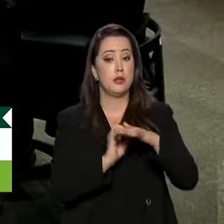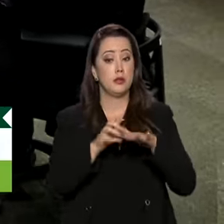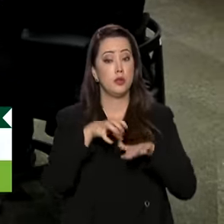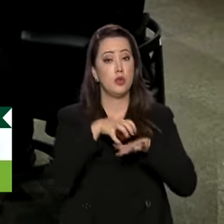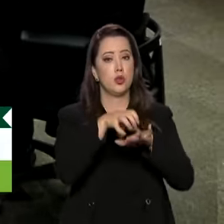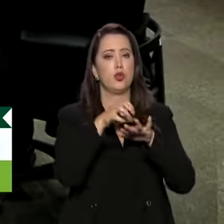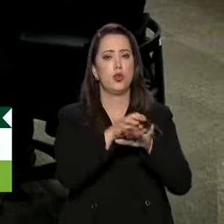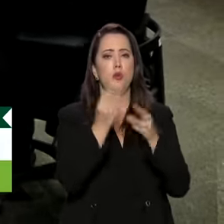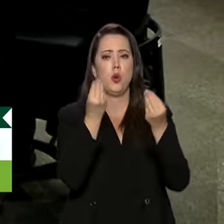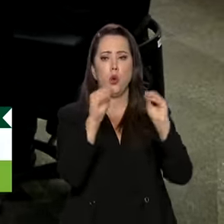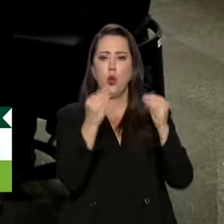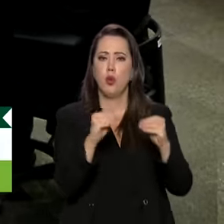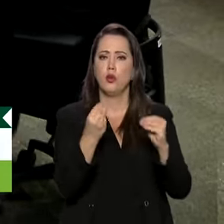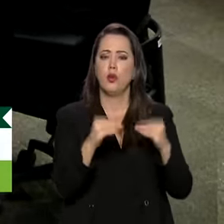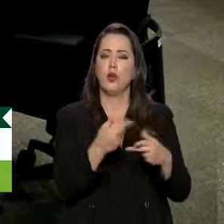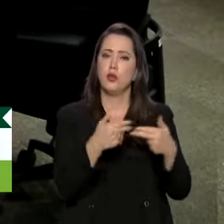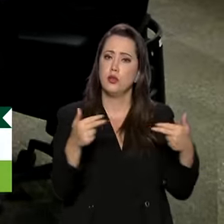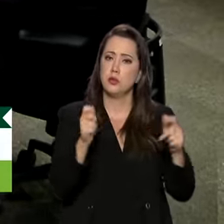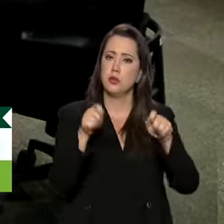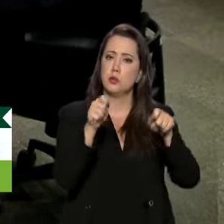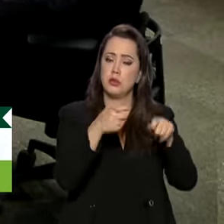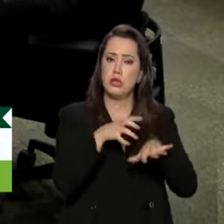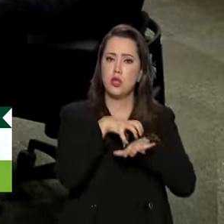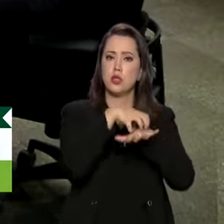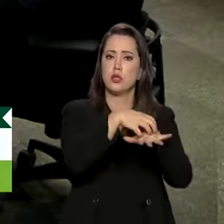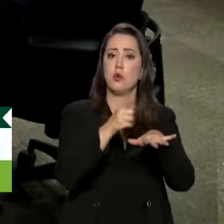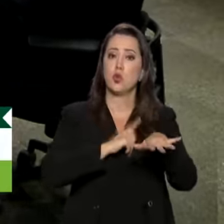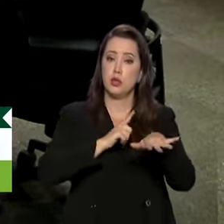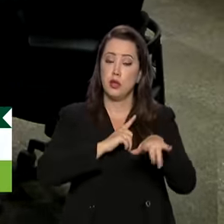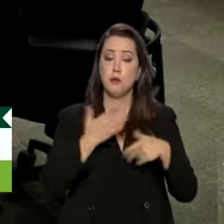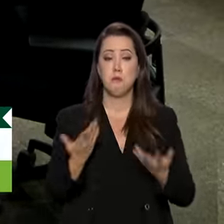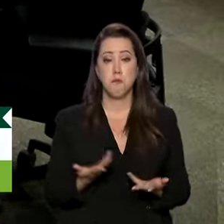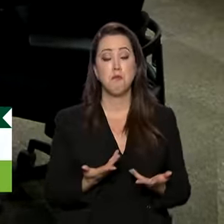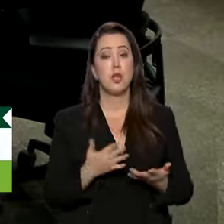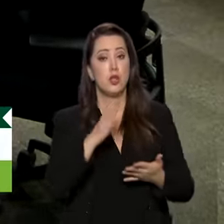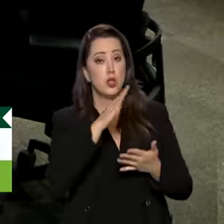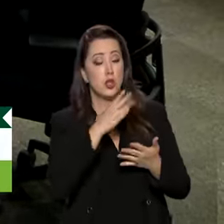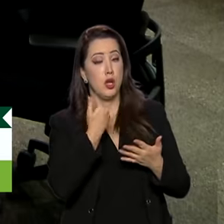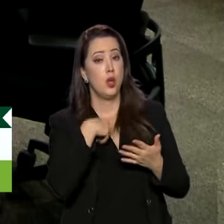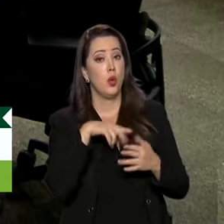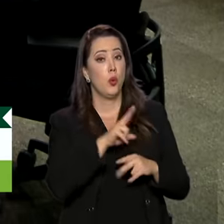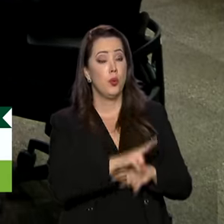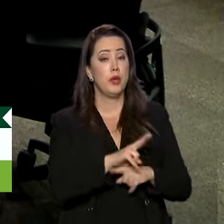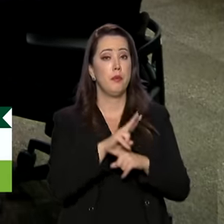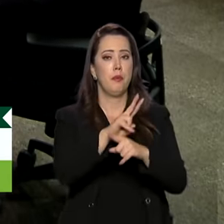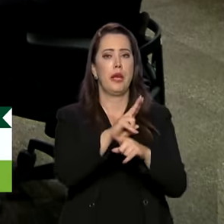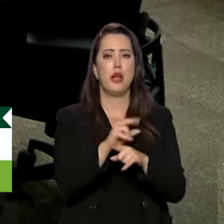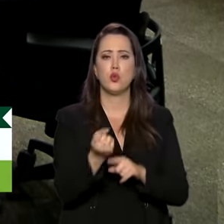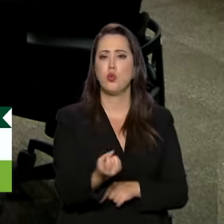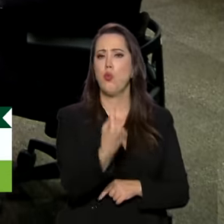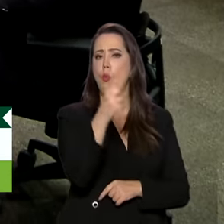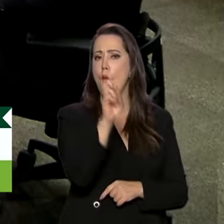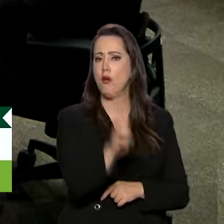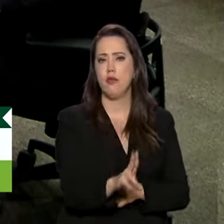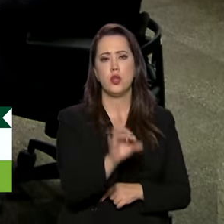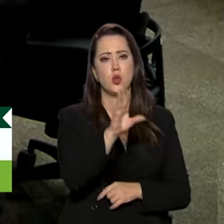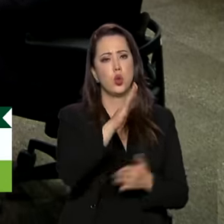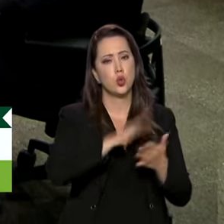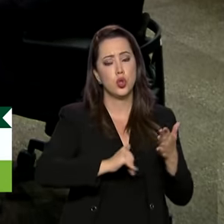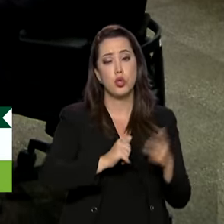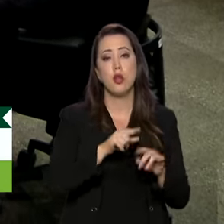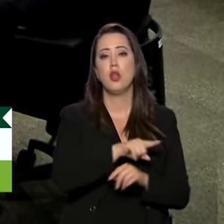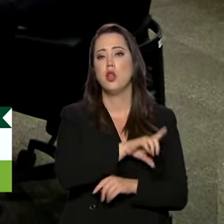armazena informações sobre a carga e os responsáveis pelo transporte a amortização do empréstimo é feito em parcela única e o